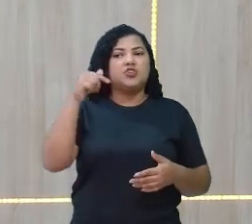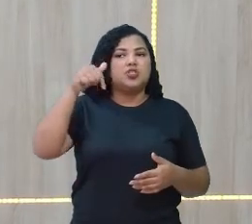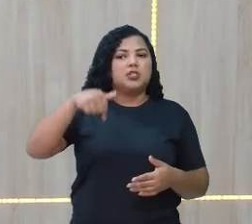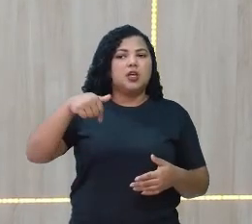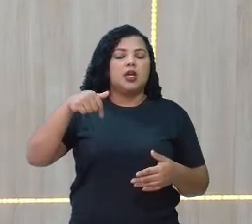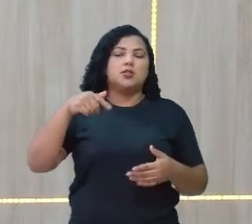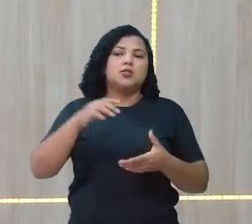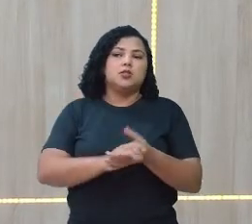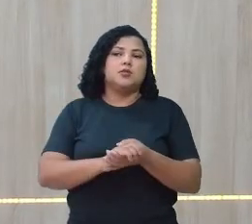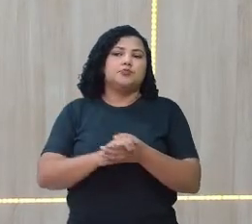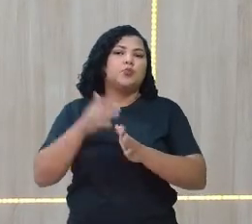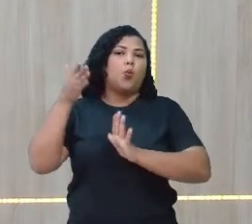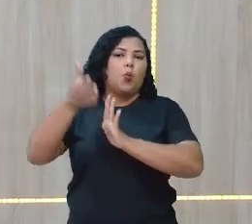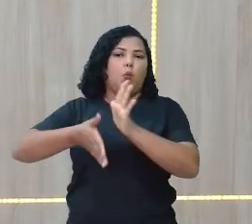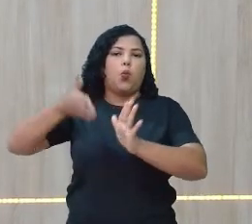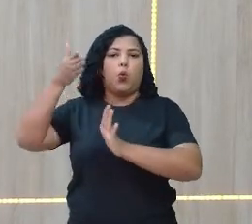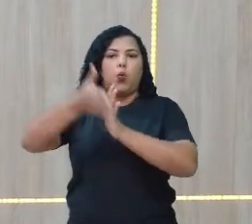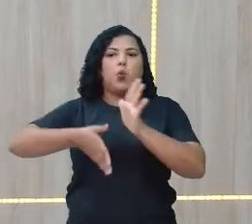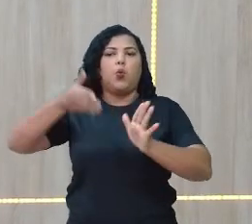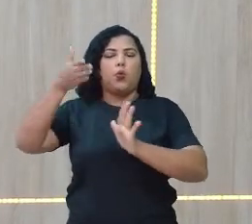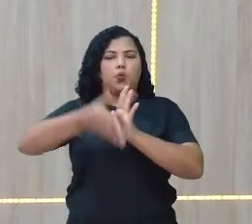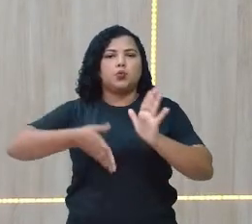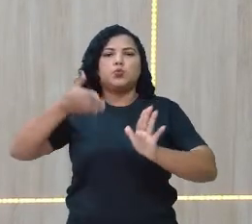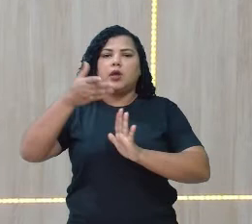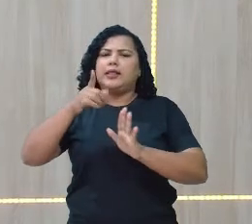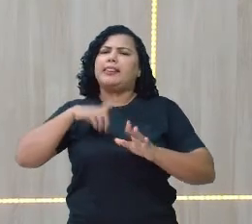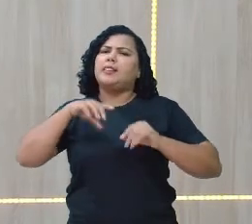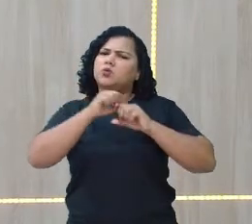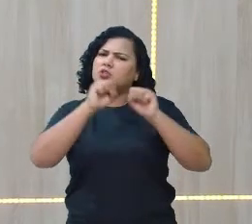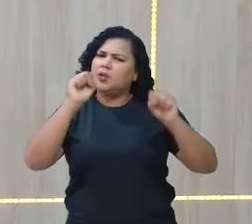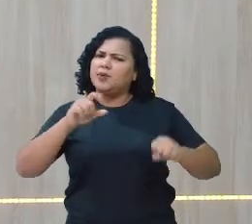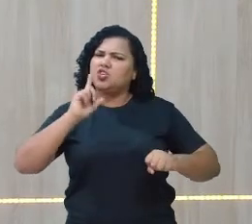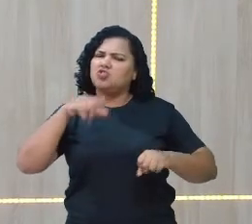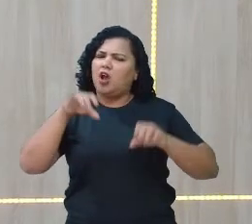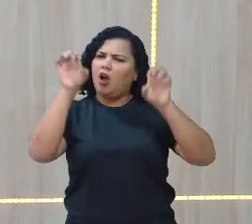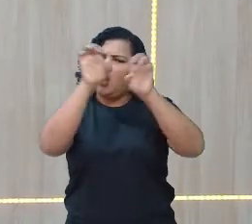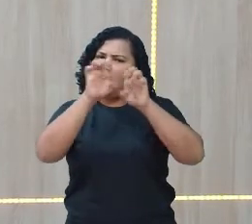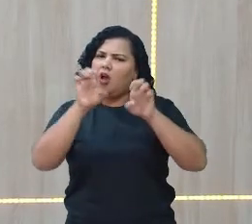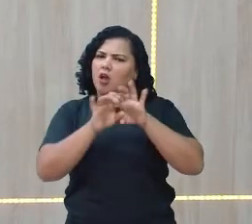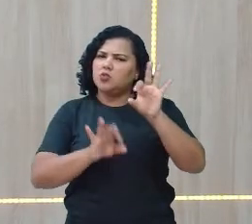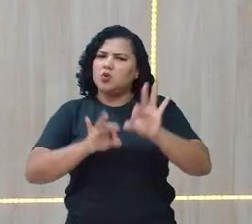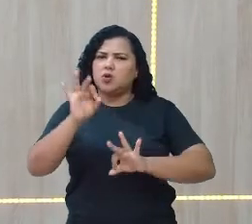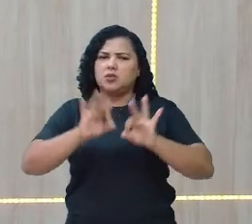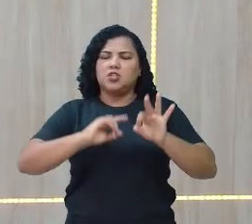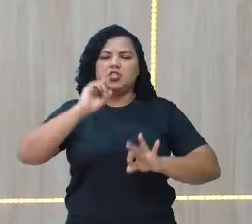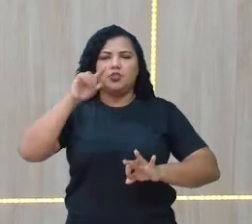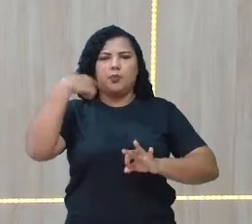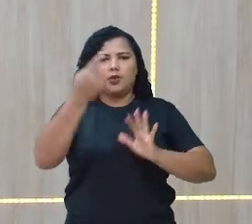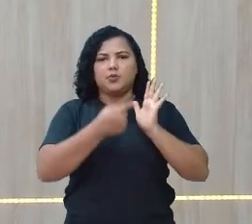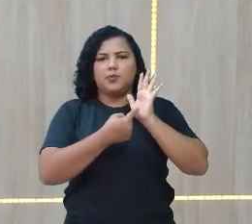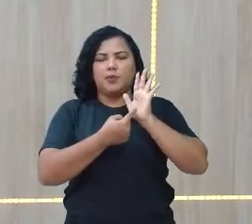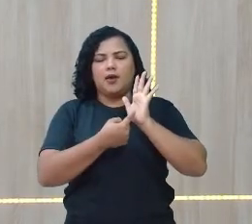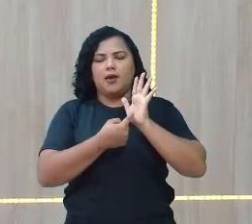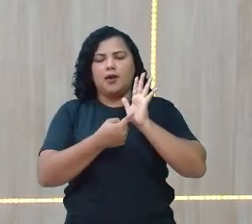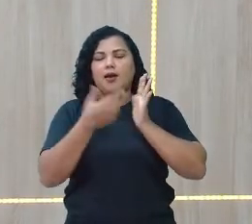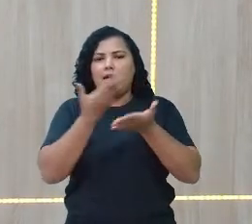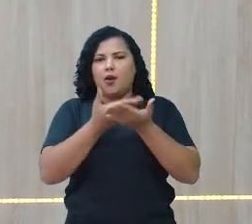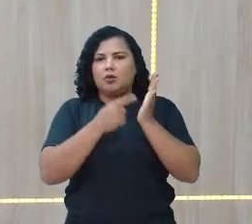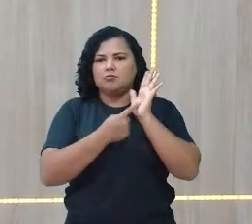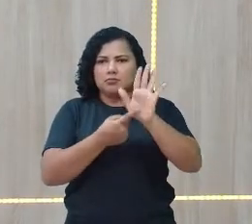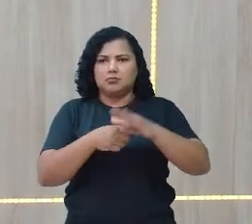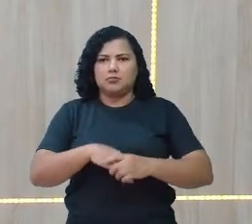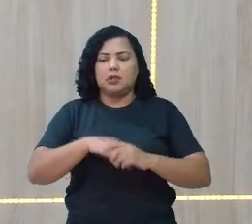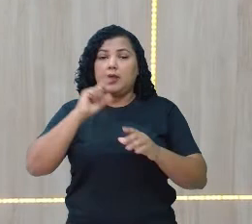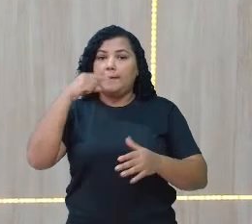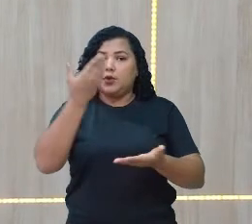os bondes, né, os carros. Então a gente tem um sistema já que está se estruturando que a gente vai mostrar na próxima aula. Tá certo, gente? Então,